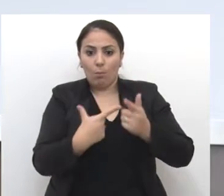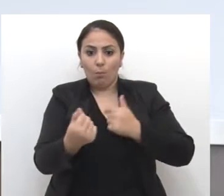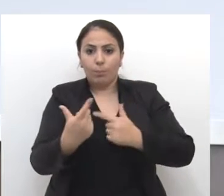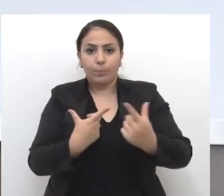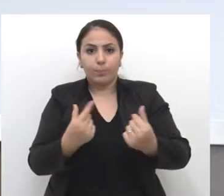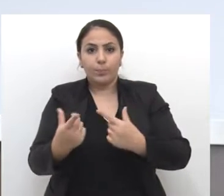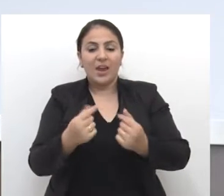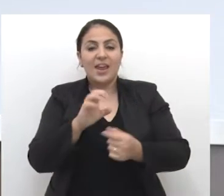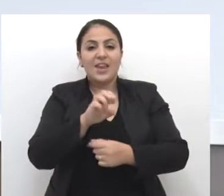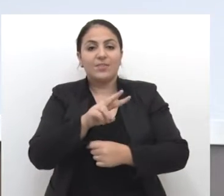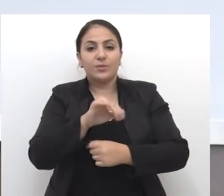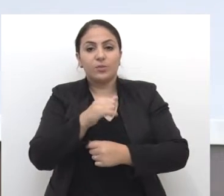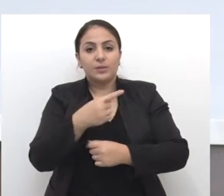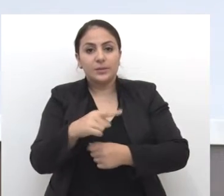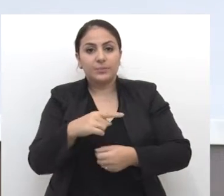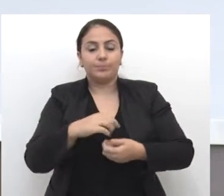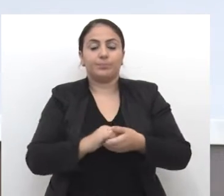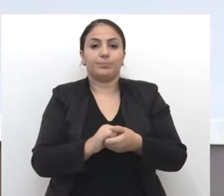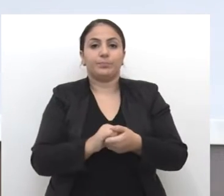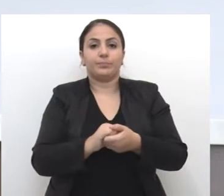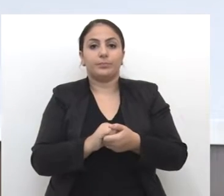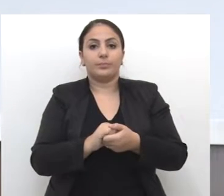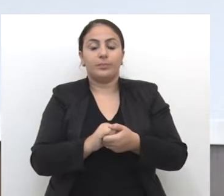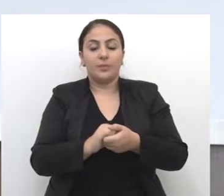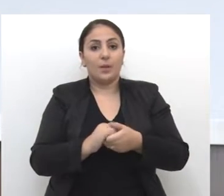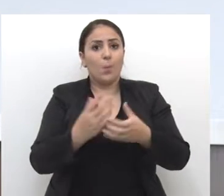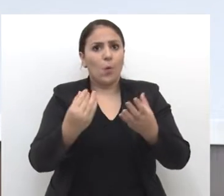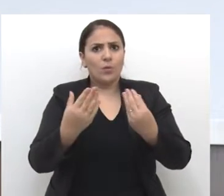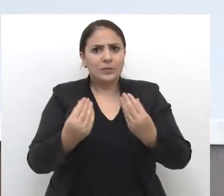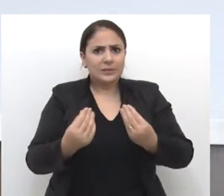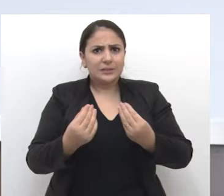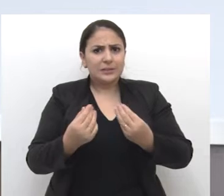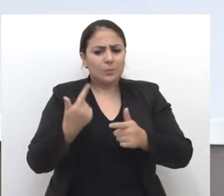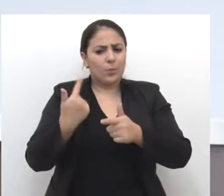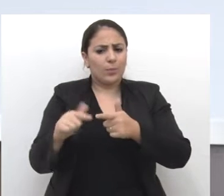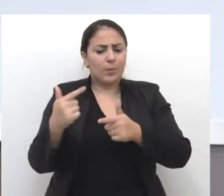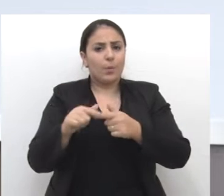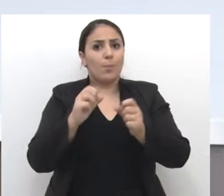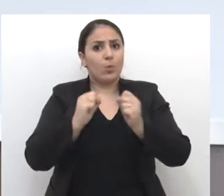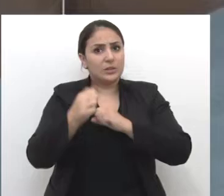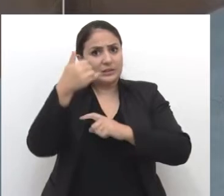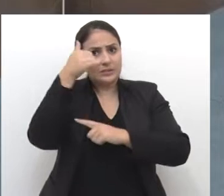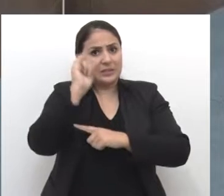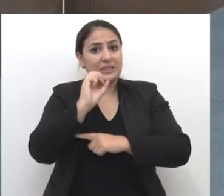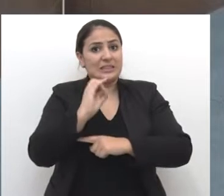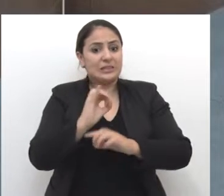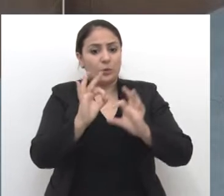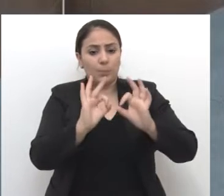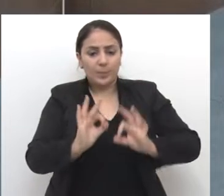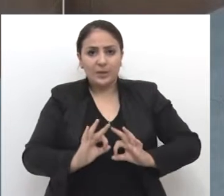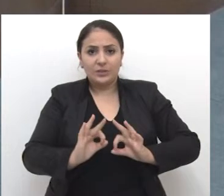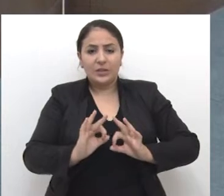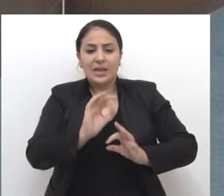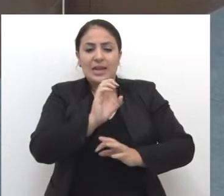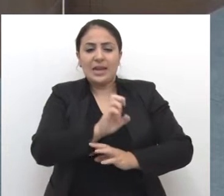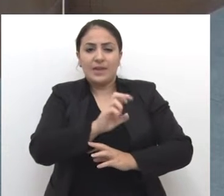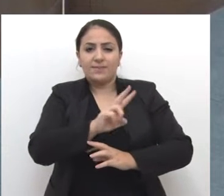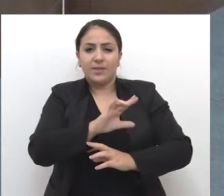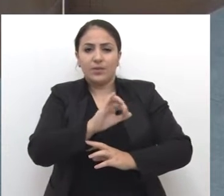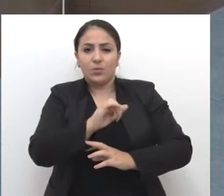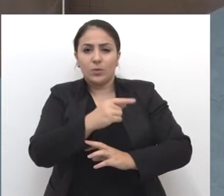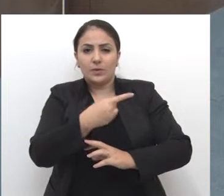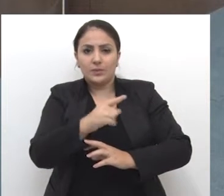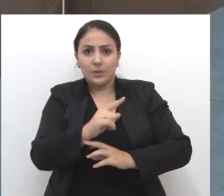Fundo. No país, várias tragédias poderiam ter sido evitadas se o plano de evacuação fosse obrigatório e, de